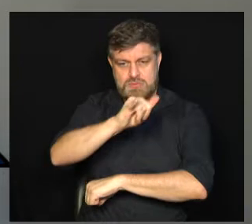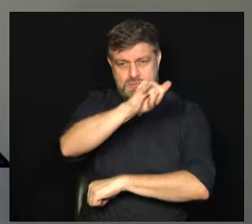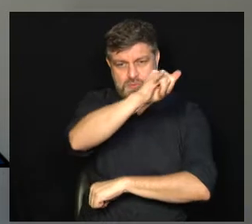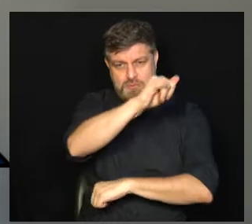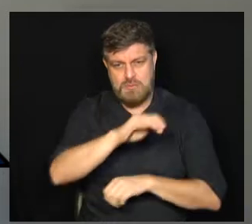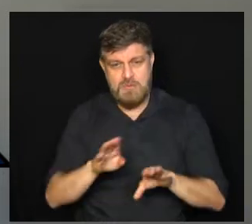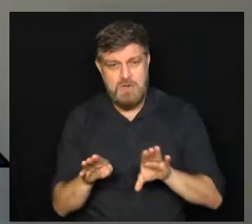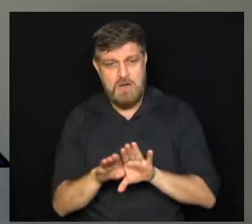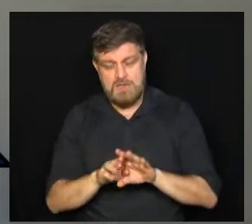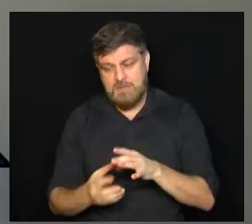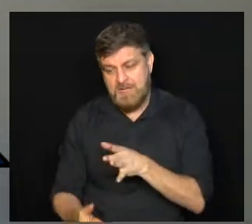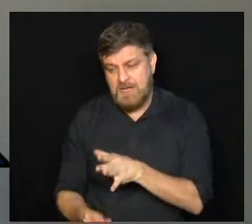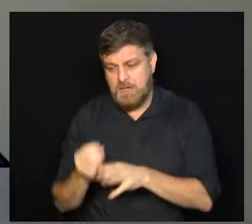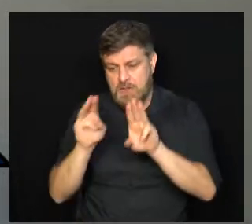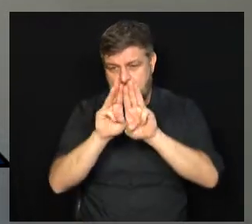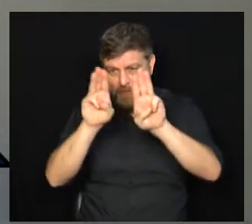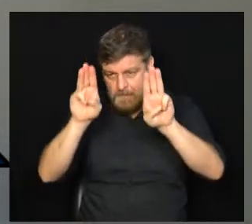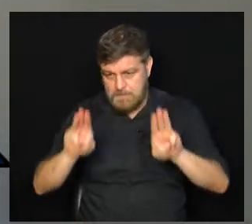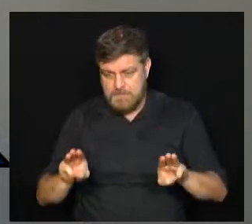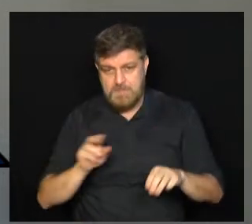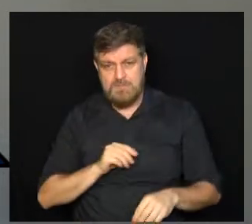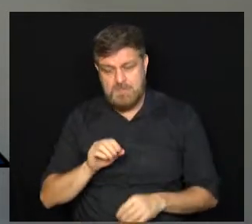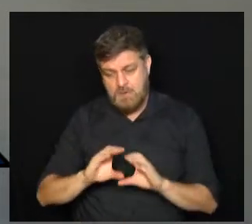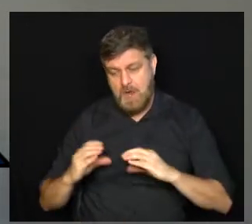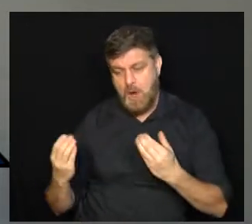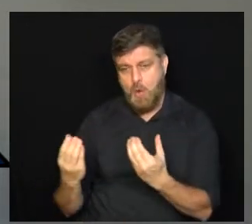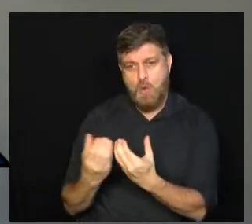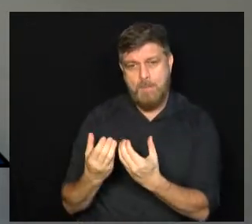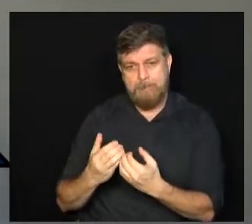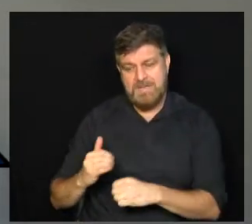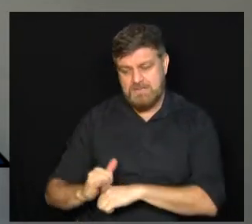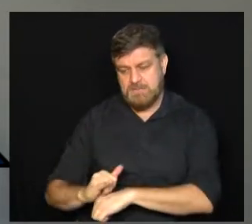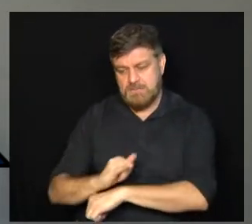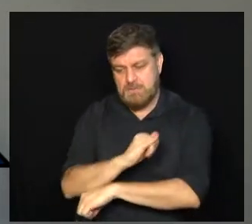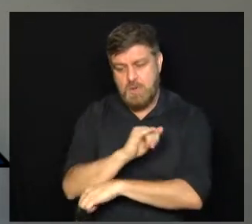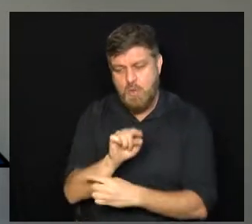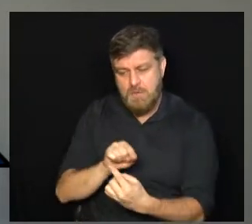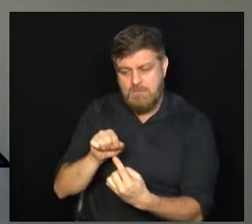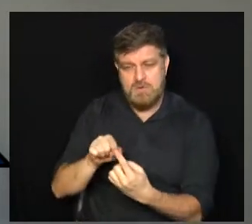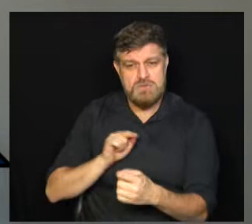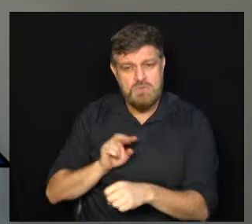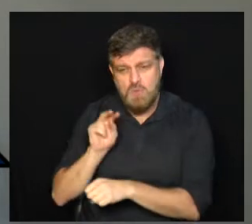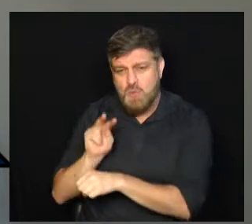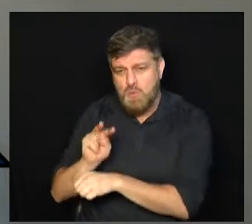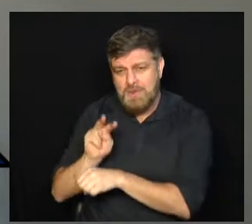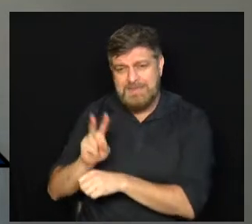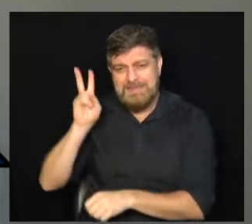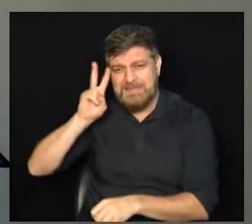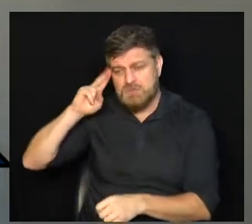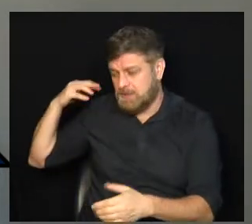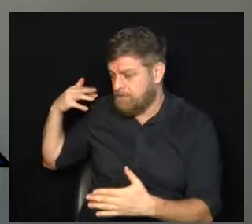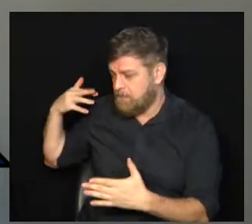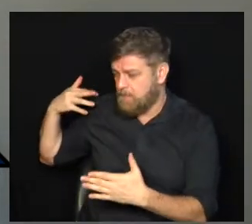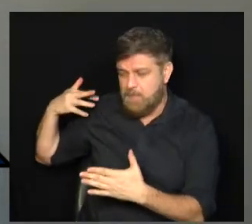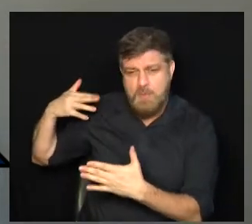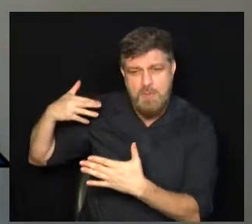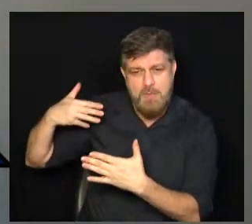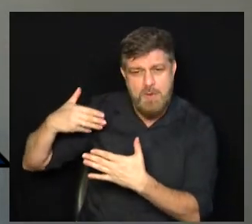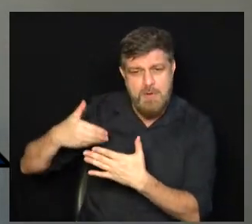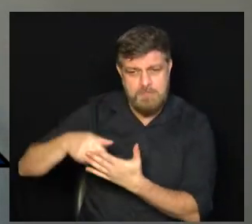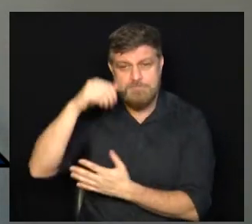um dos fundadores do Museu das Companhias Aéreas, criado com o objetivo de preservar a história da aviação comercial